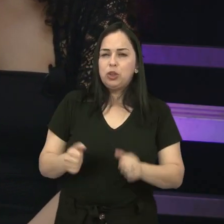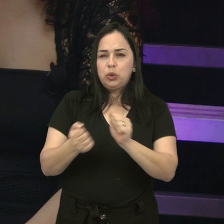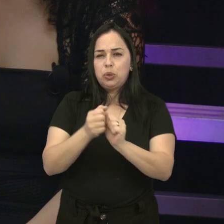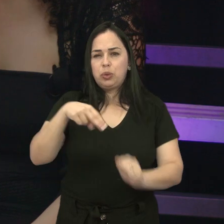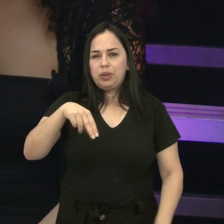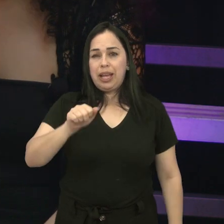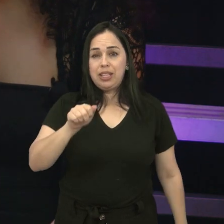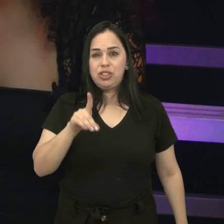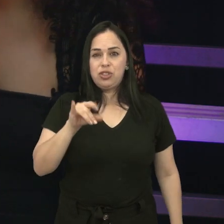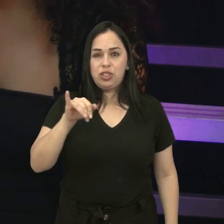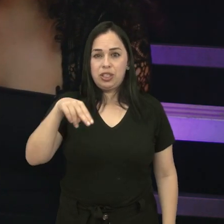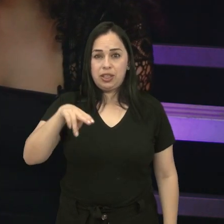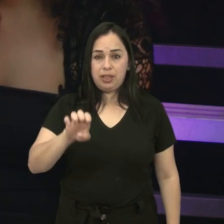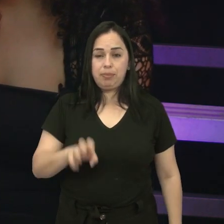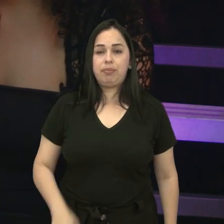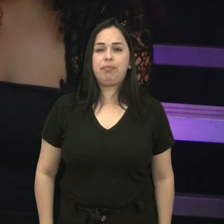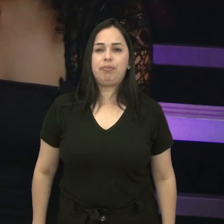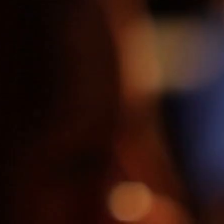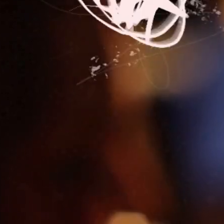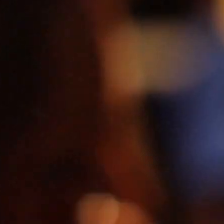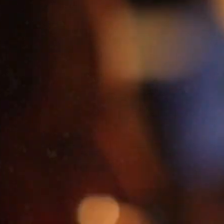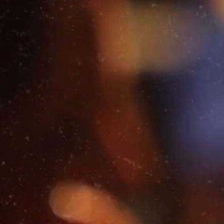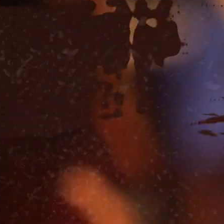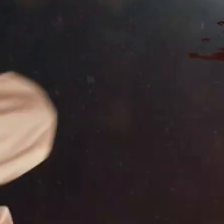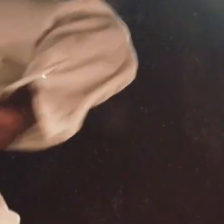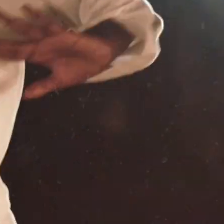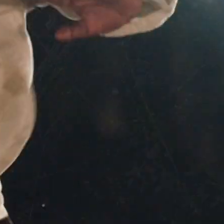papo legal com a fotógrafa Nadine Abraão.